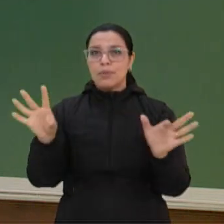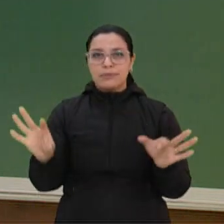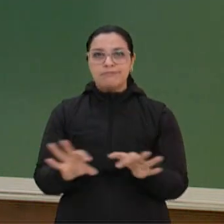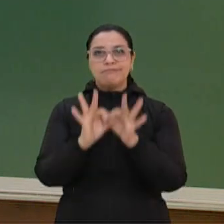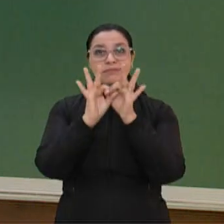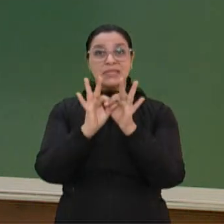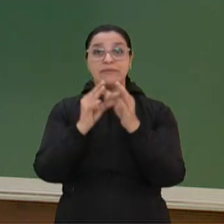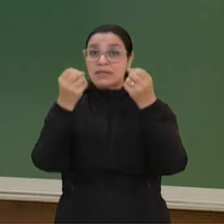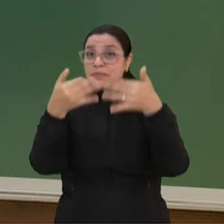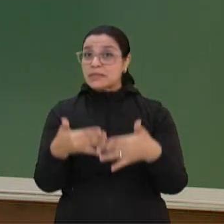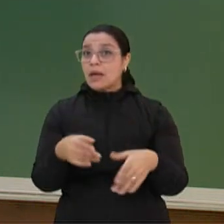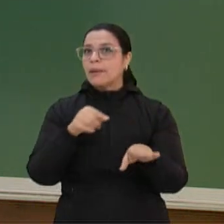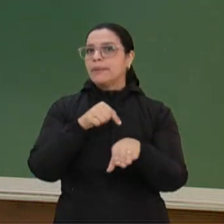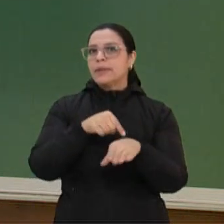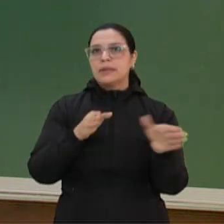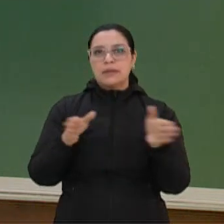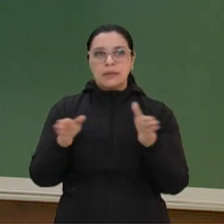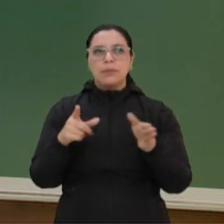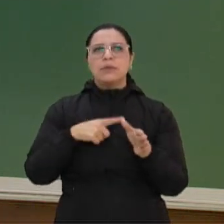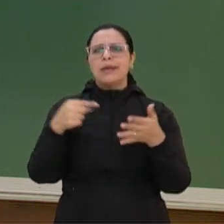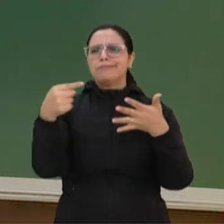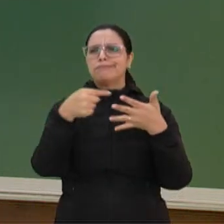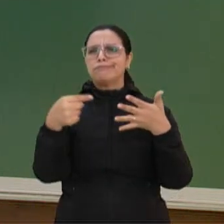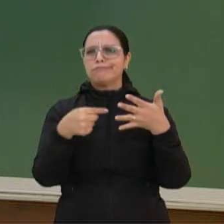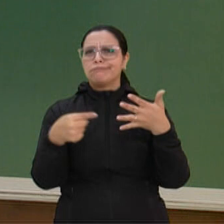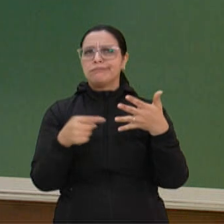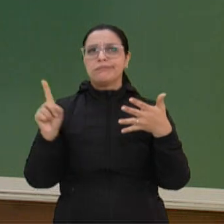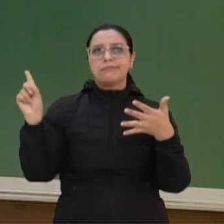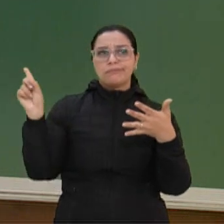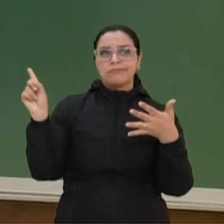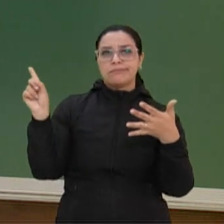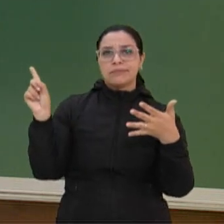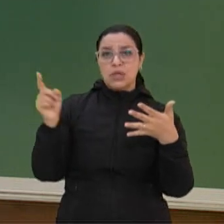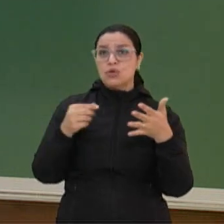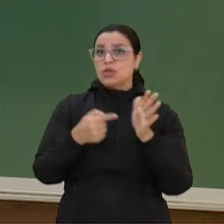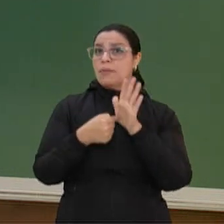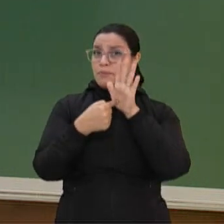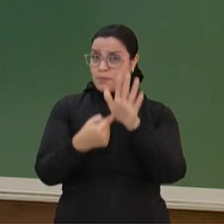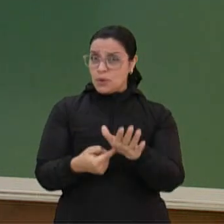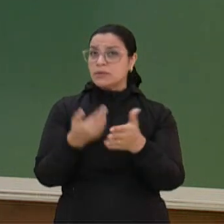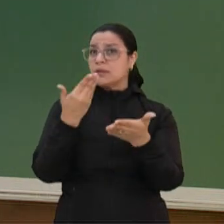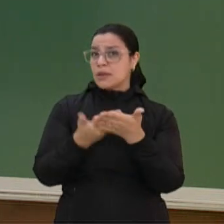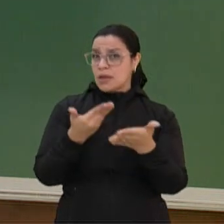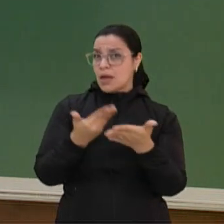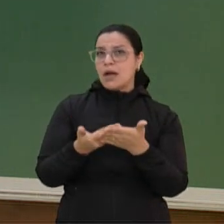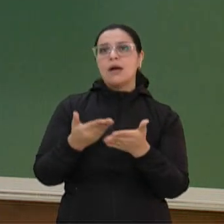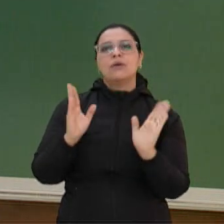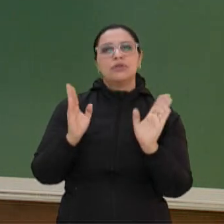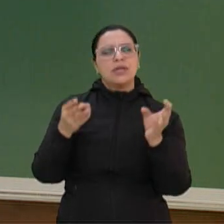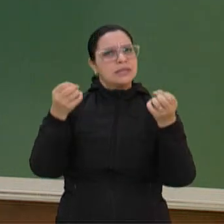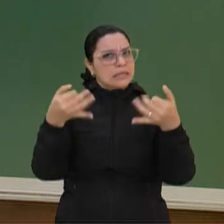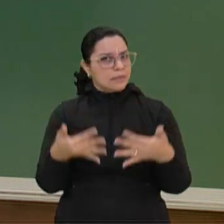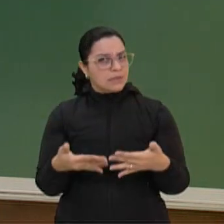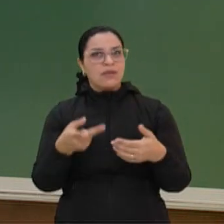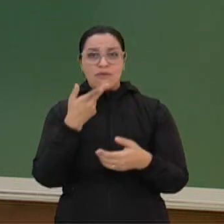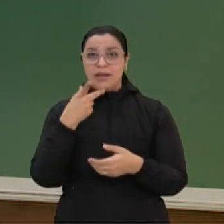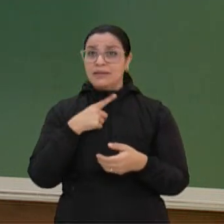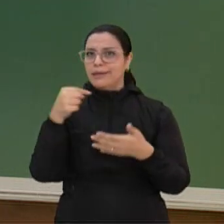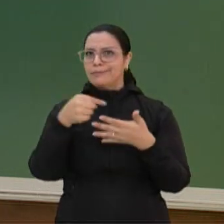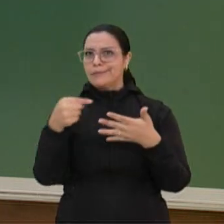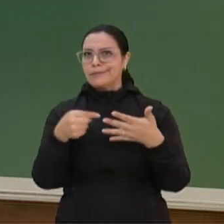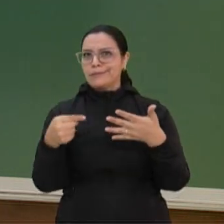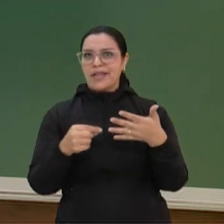subordinadas temporais. Mas nós temos outras, como eu havia dito na aula